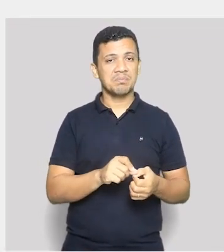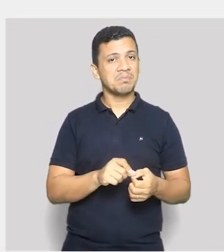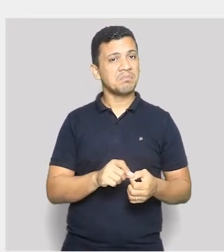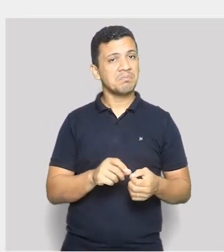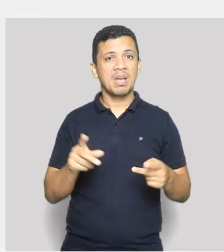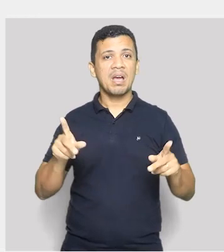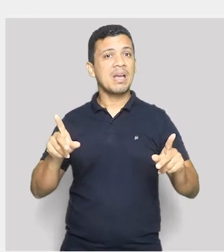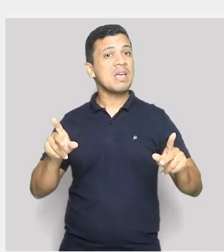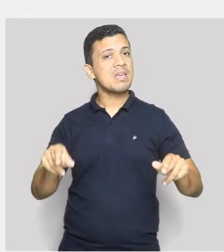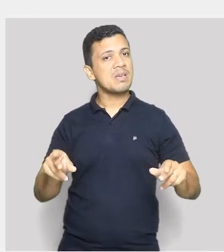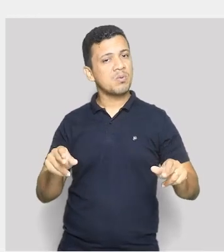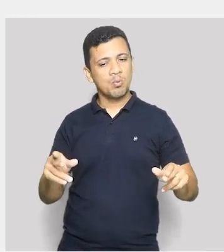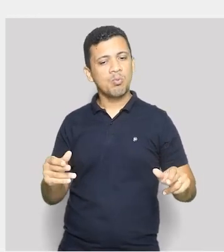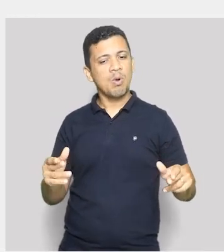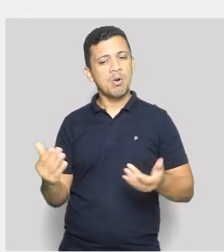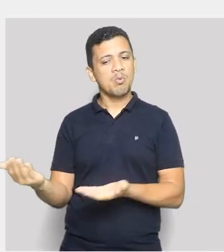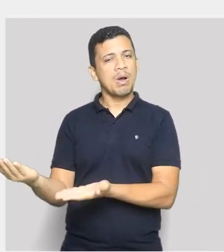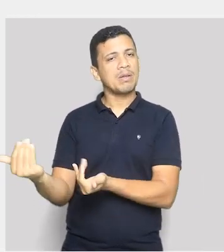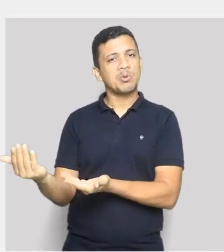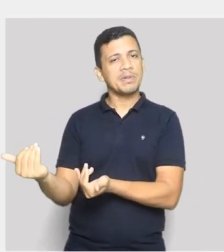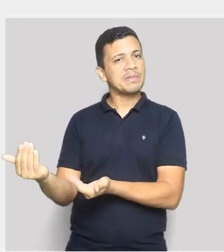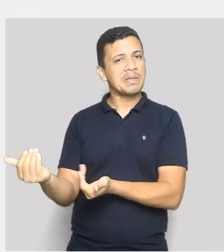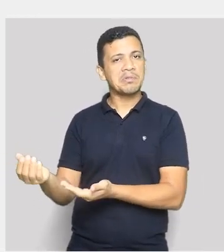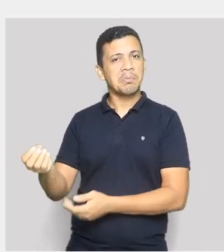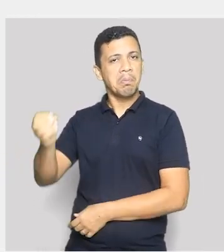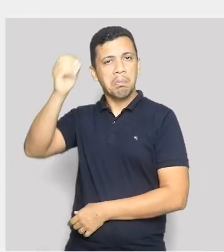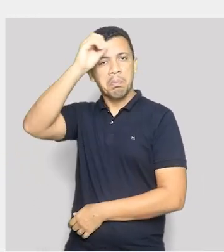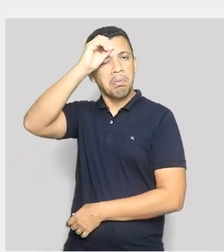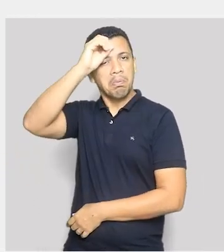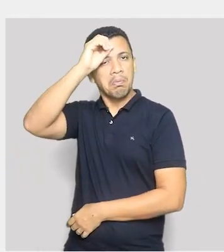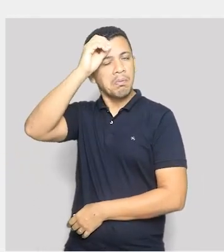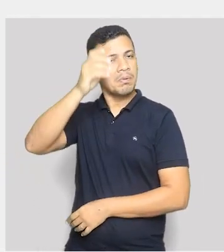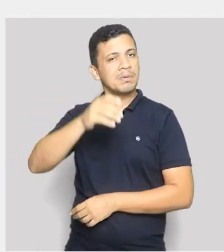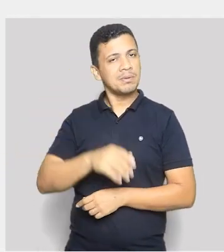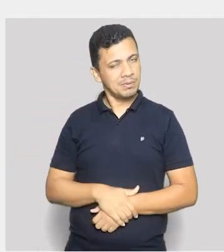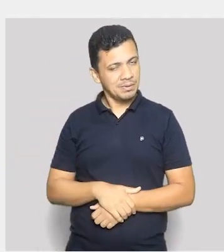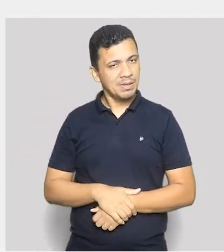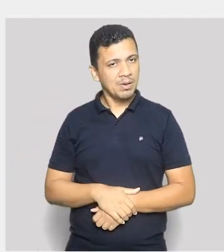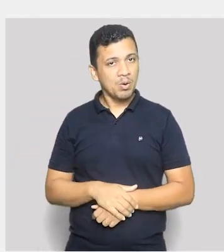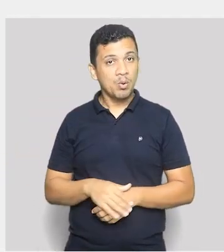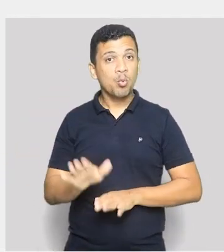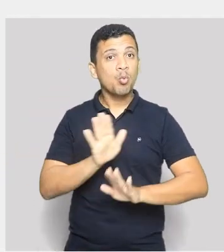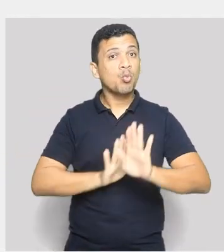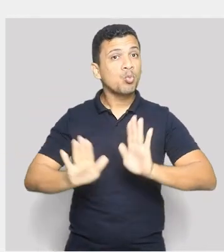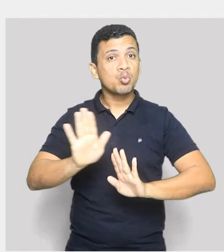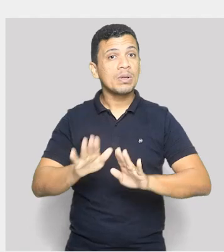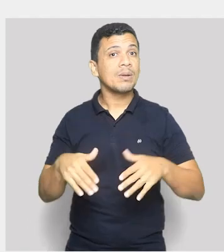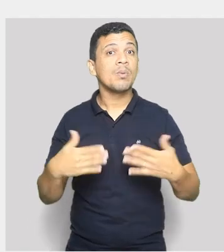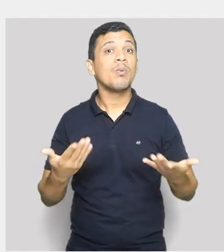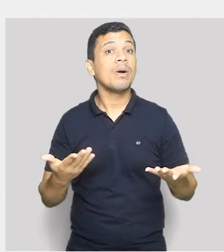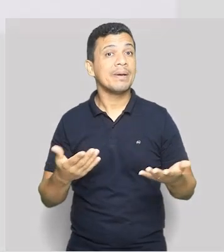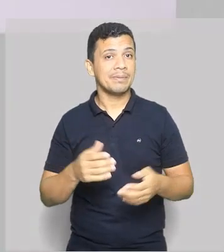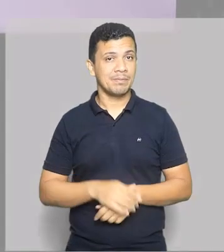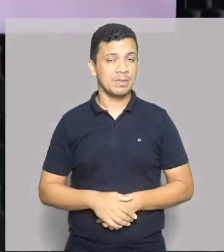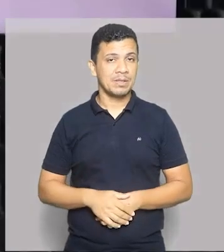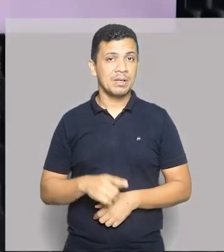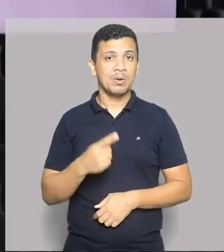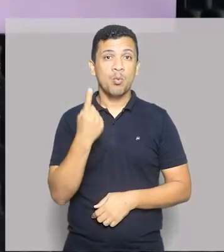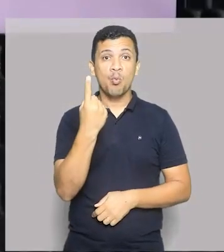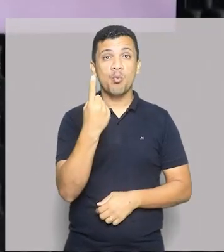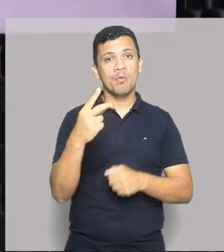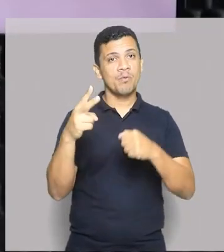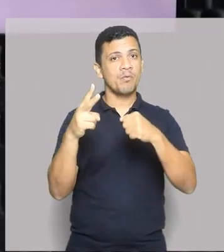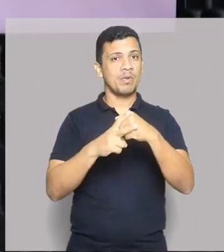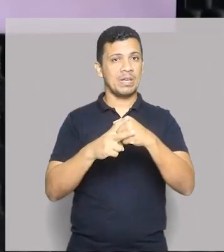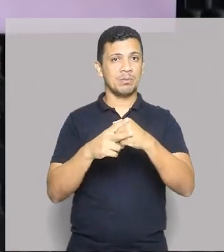adolescentes imaturos. O cuidado que se deve ter aqui nas orações comparativas é o seguinte: você só tem um verbo.